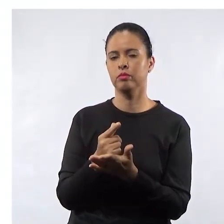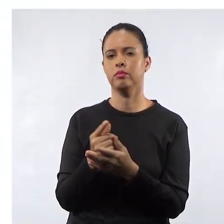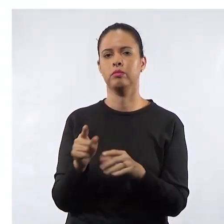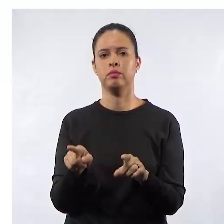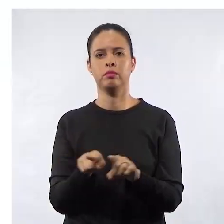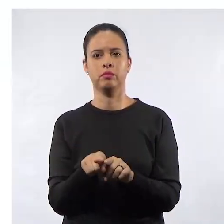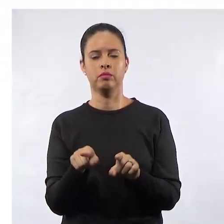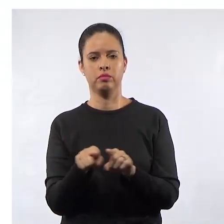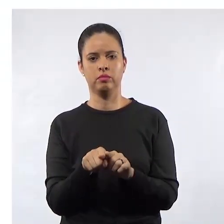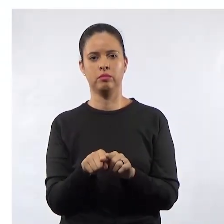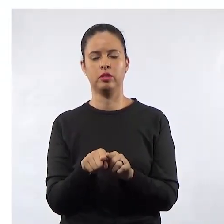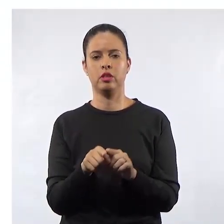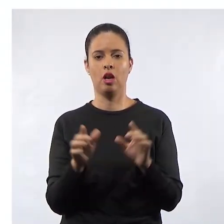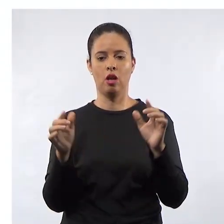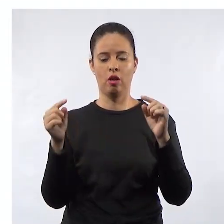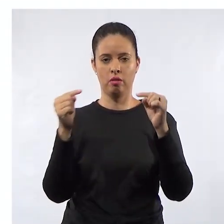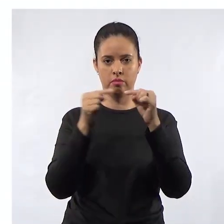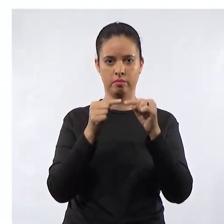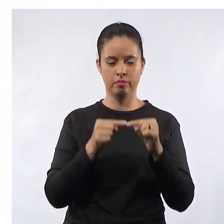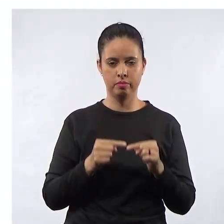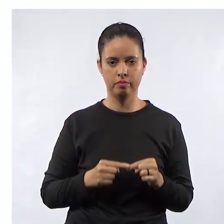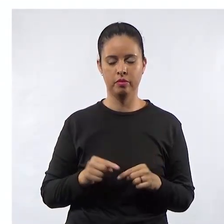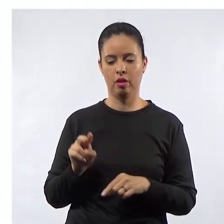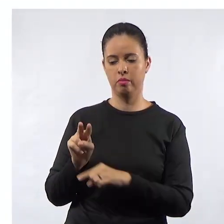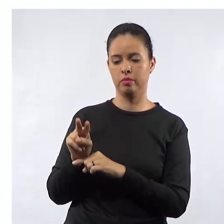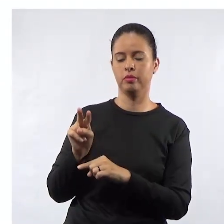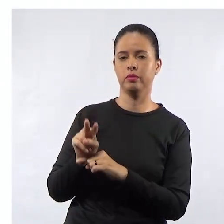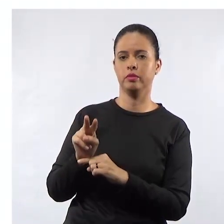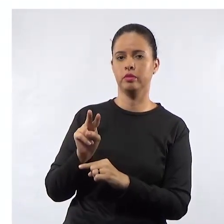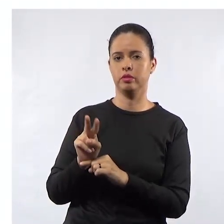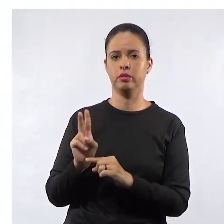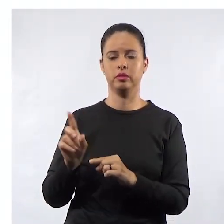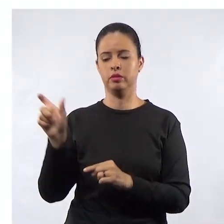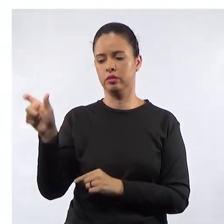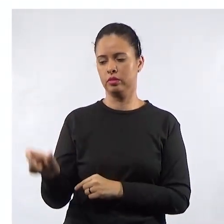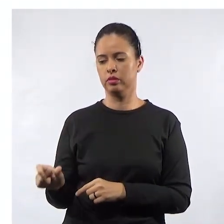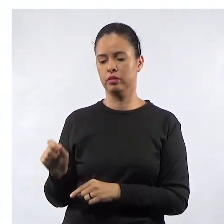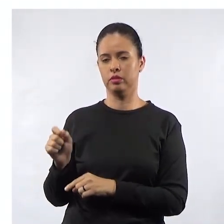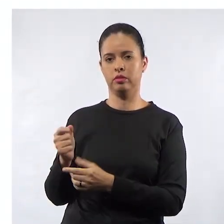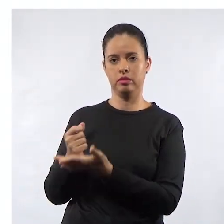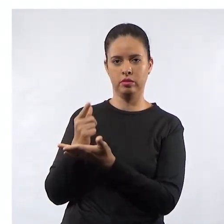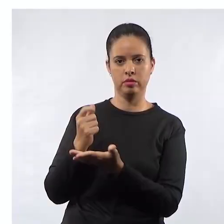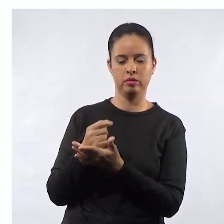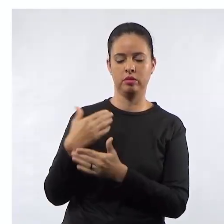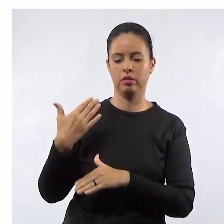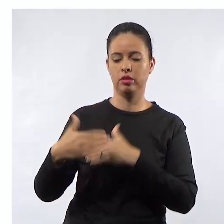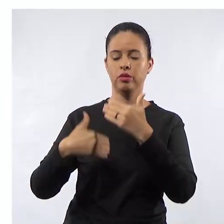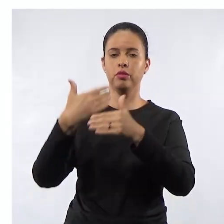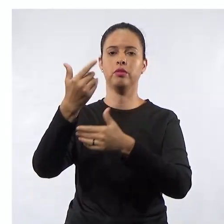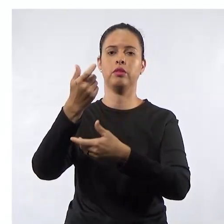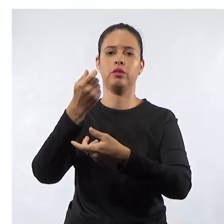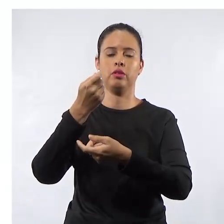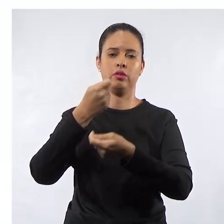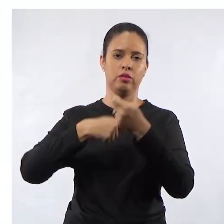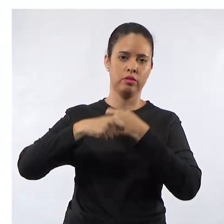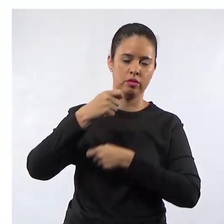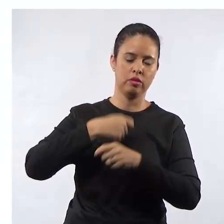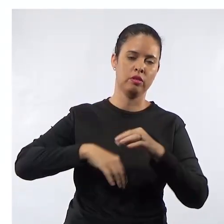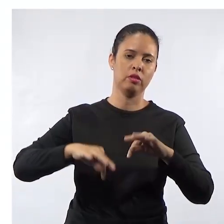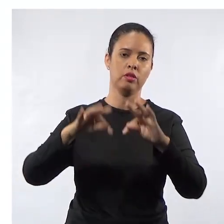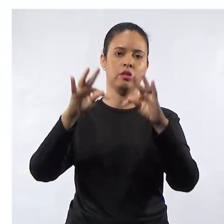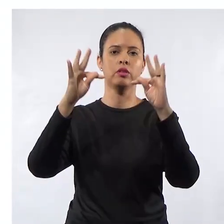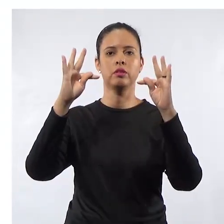relações de consumo, tá? E a compatibilização da proteção do consumidor com a necessidade de